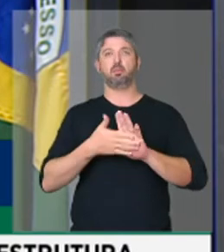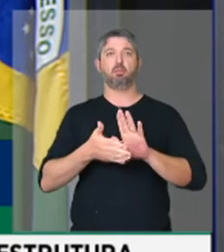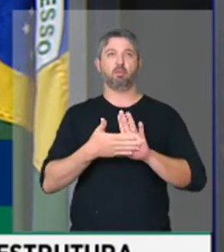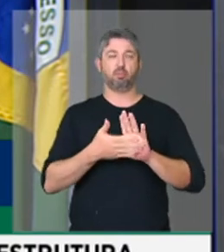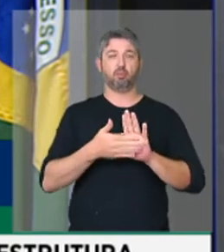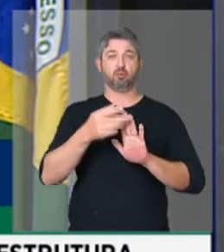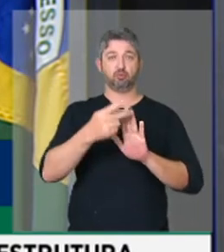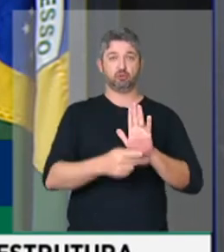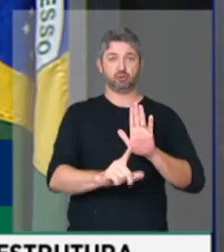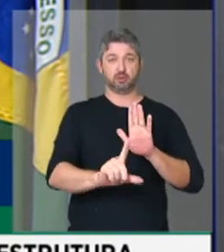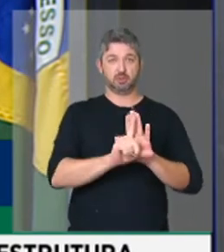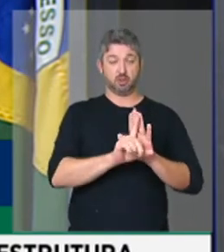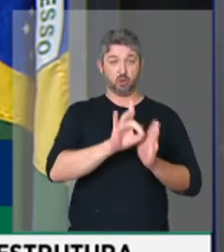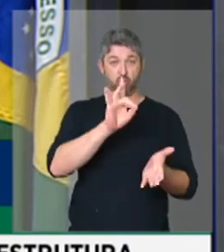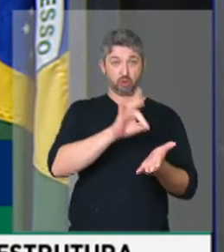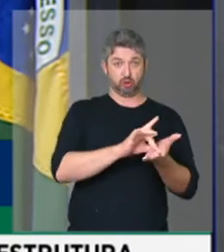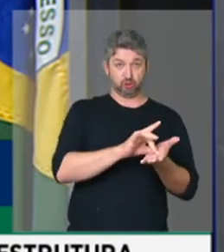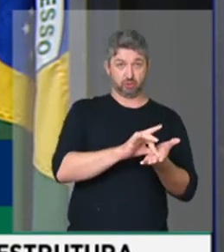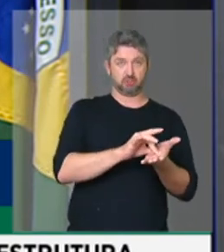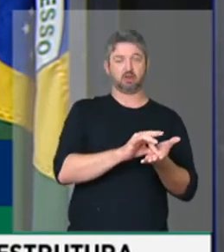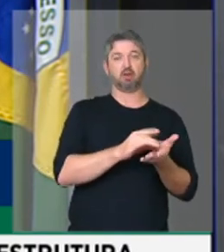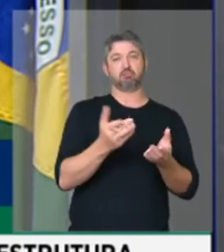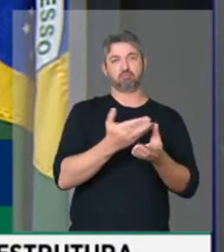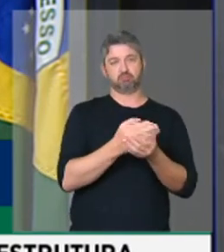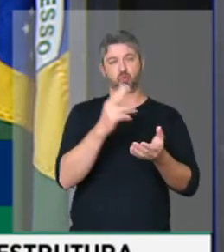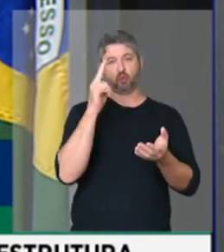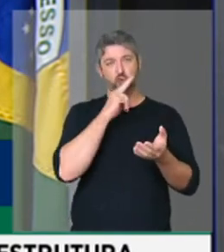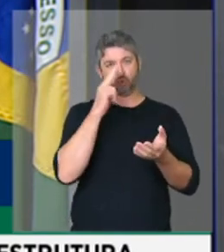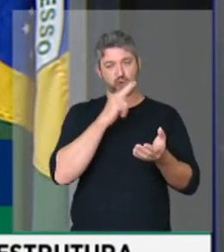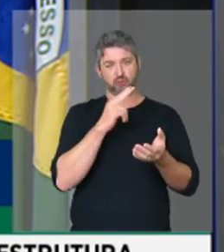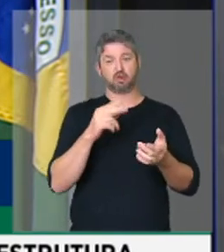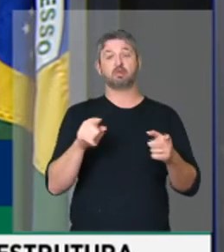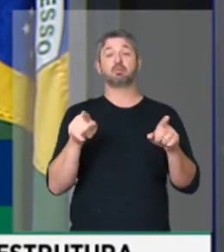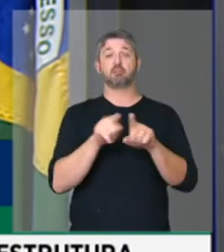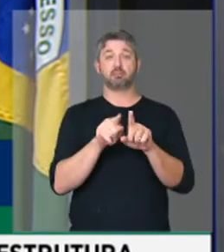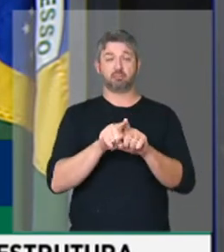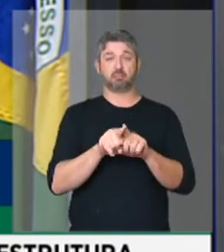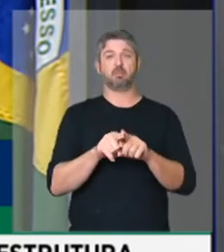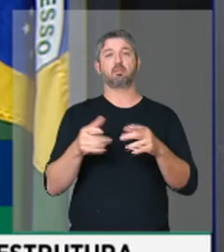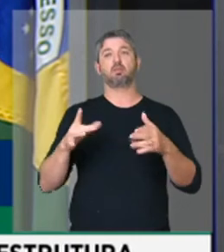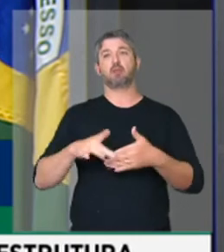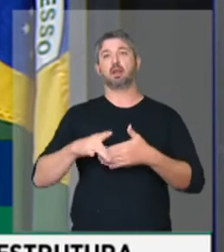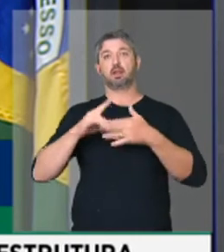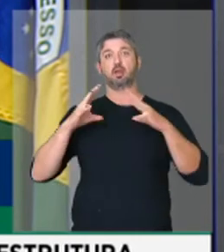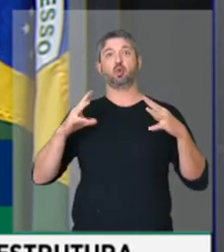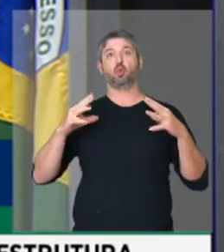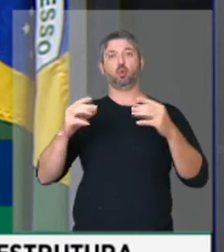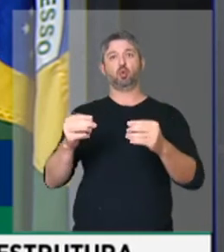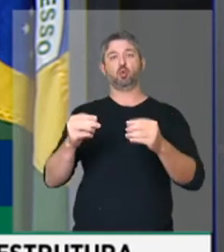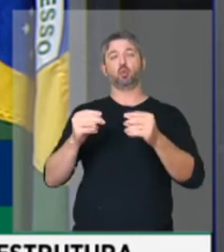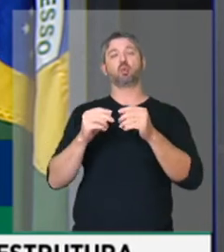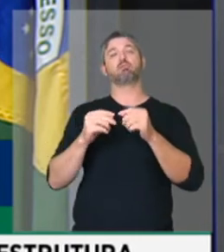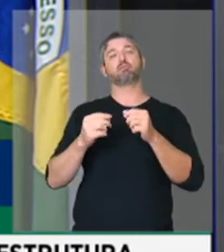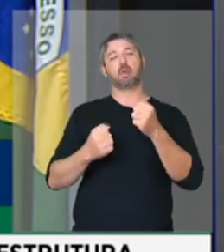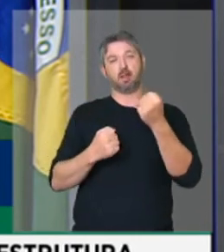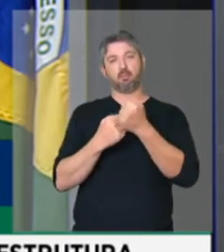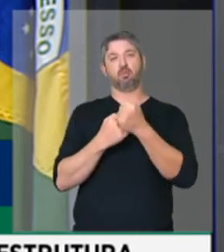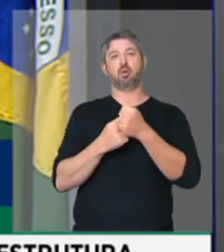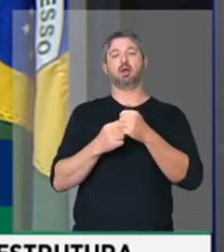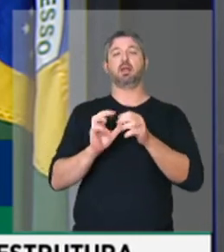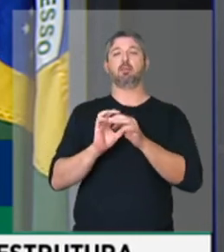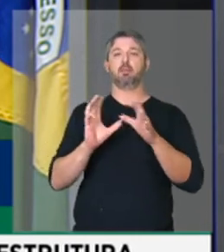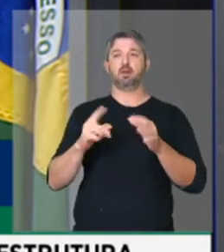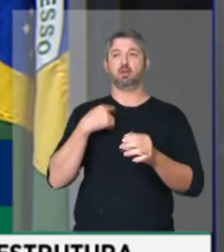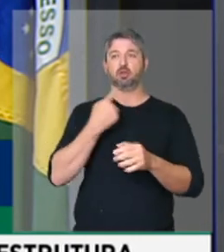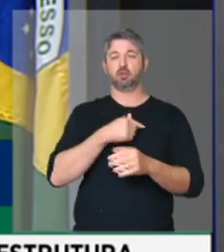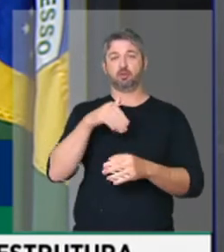PL original de requerimento de urgência, e depois todos os líderes partidários que permitiram que nós pudéssemos